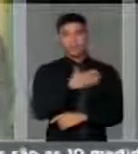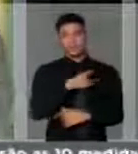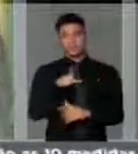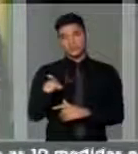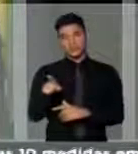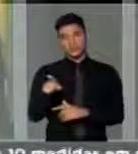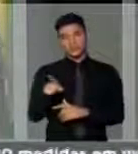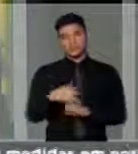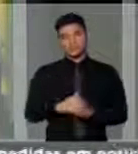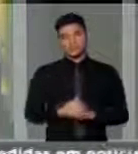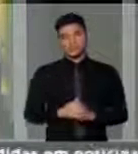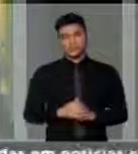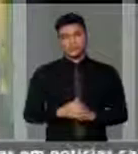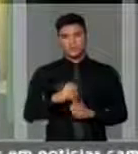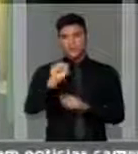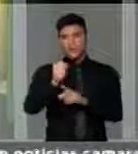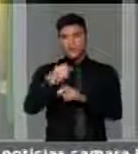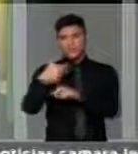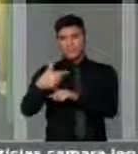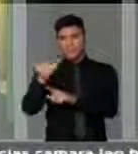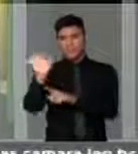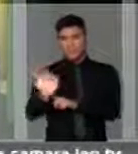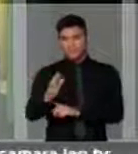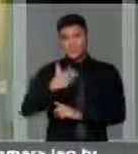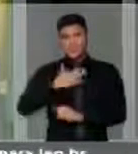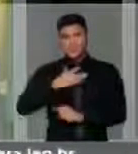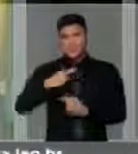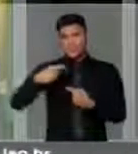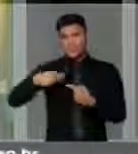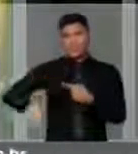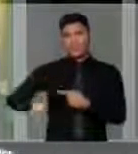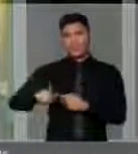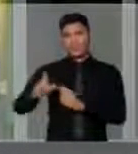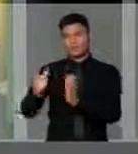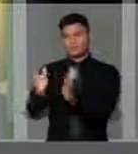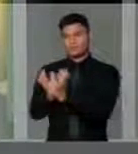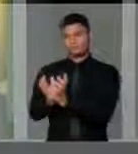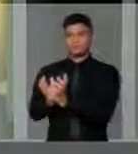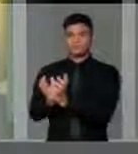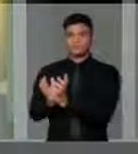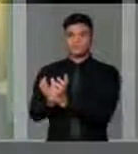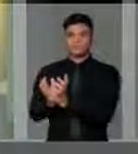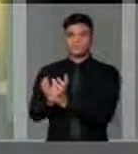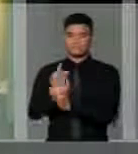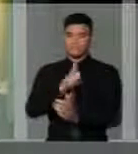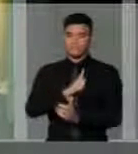82% da população desaprova esse governo e apenas 14% aprovam.